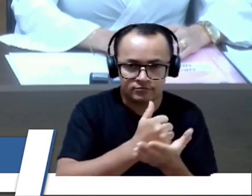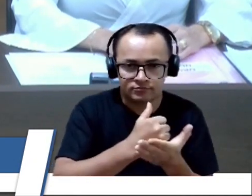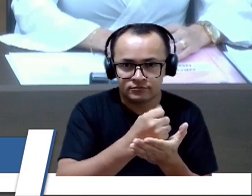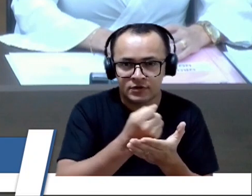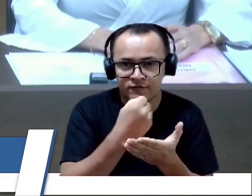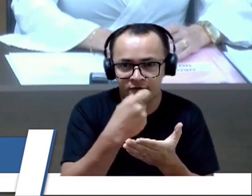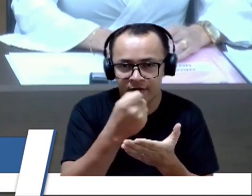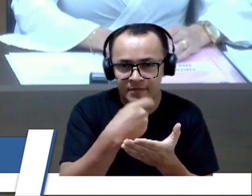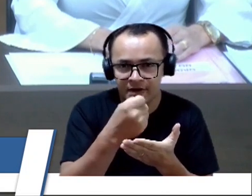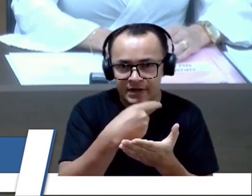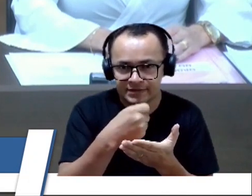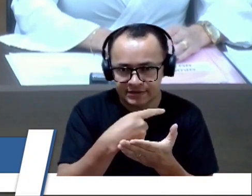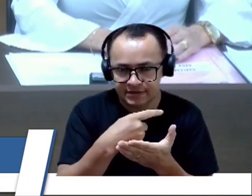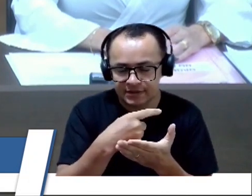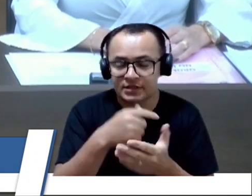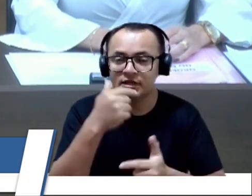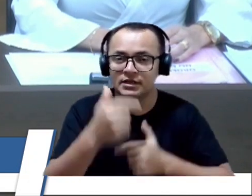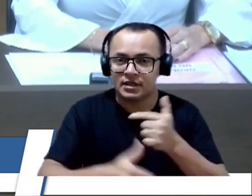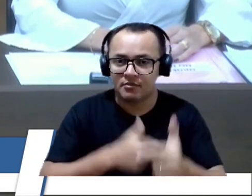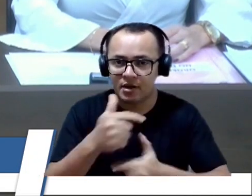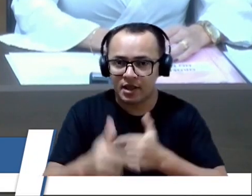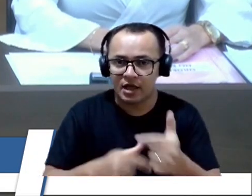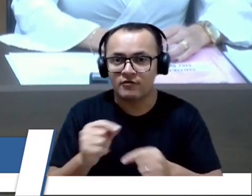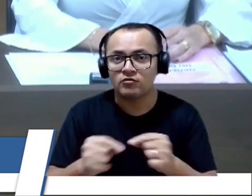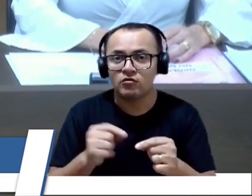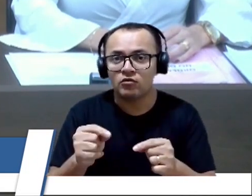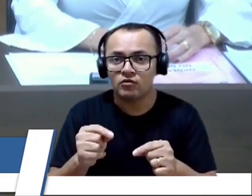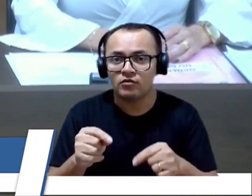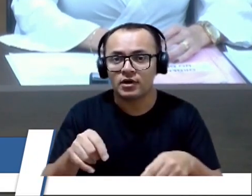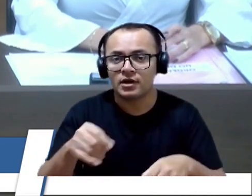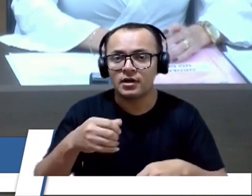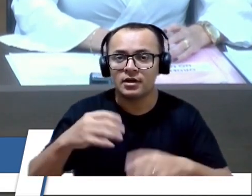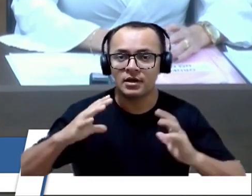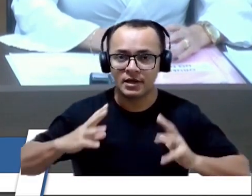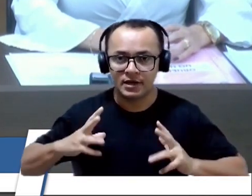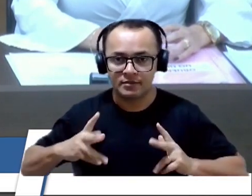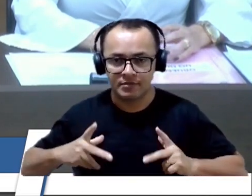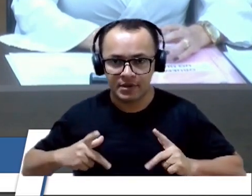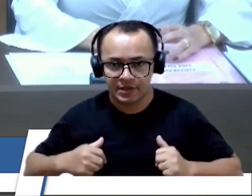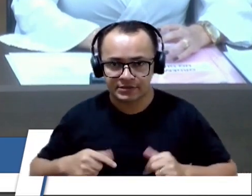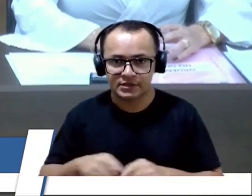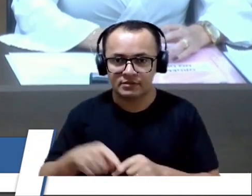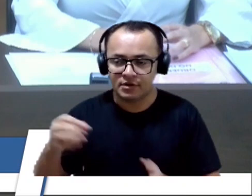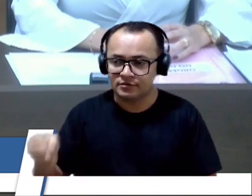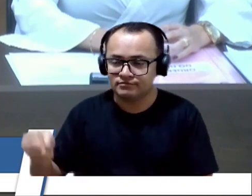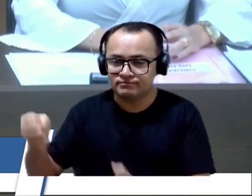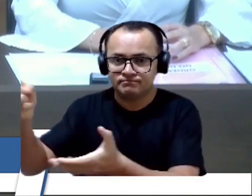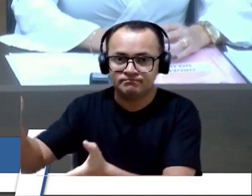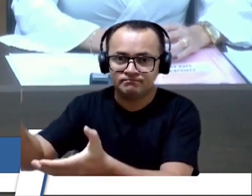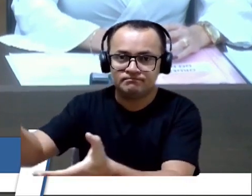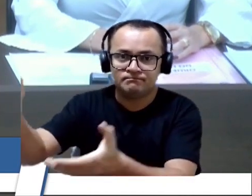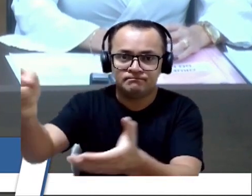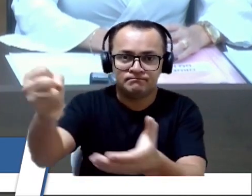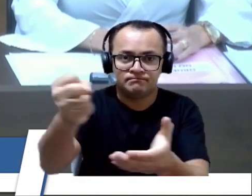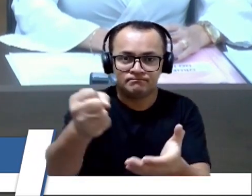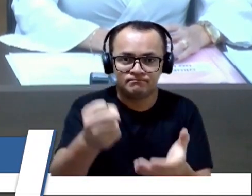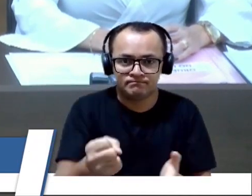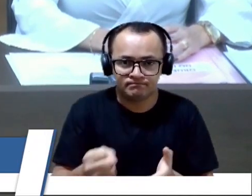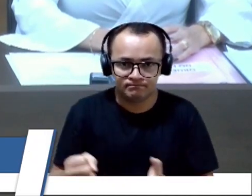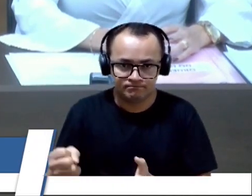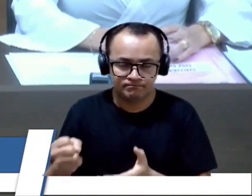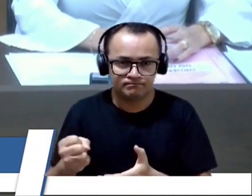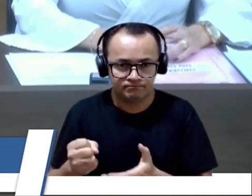onde trabalhava com entregas, limpezas e demandas, outras solicitadas pelo